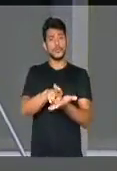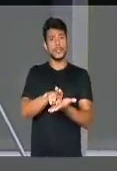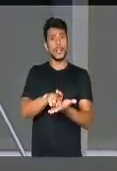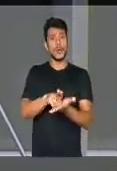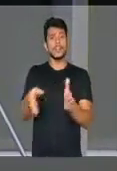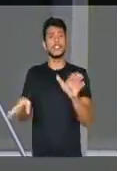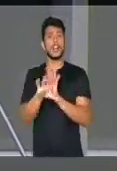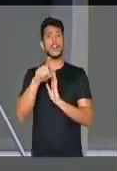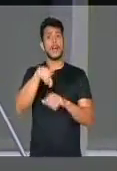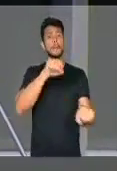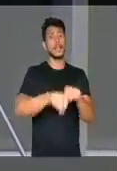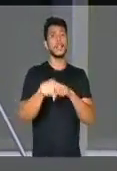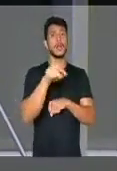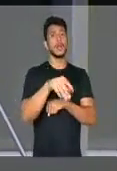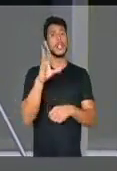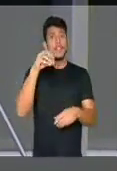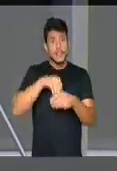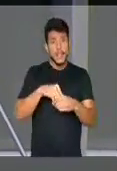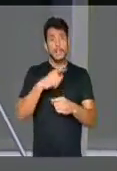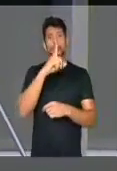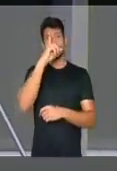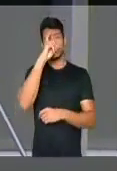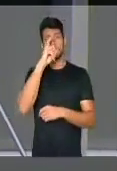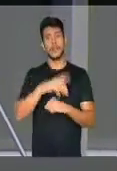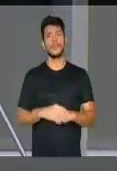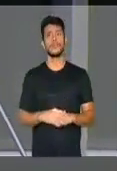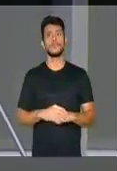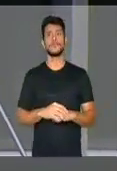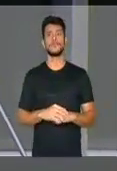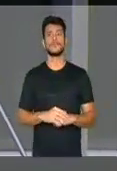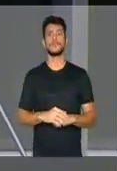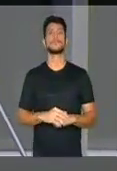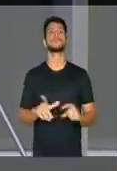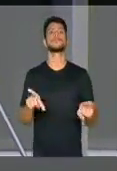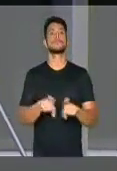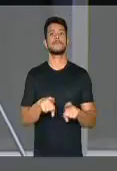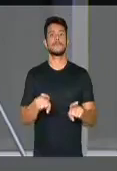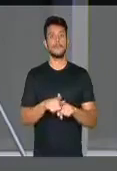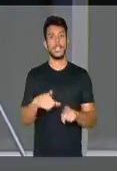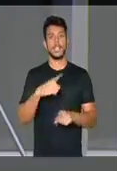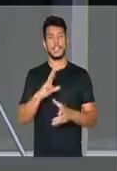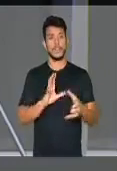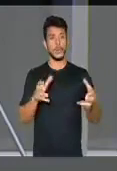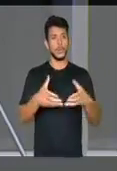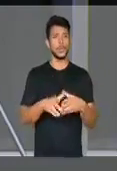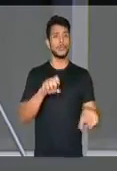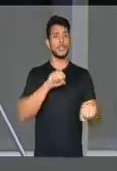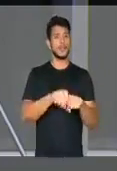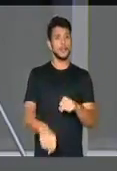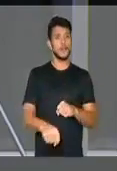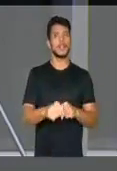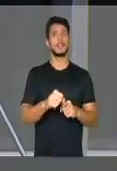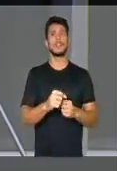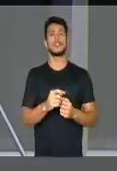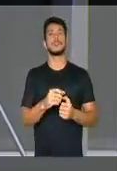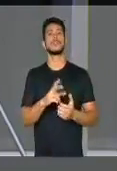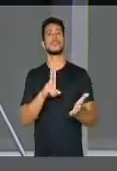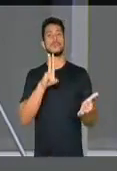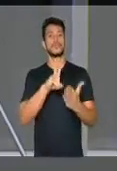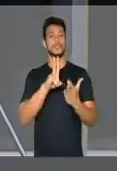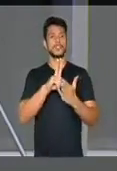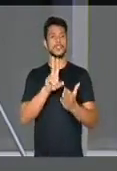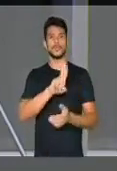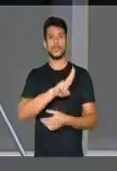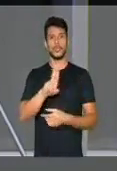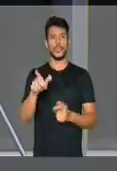do Carajás. Garimpeiros assassinaram os índios isolados, conhecidos como flecheiros,